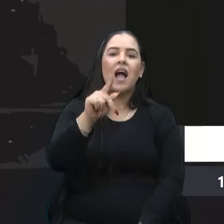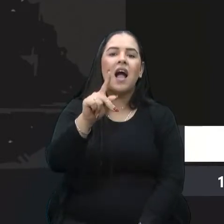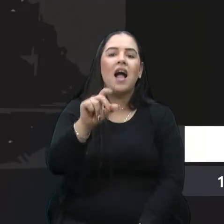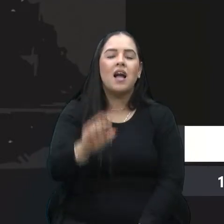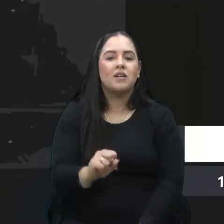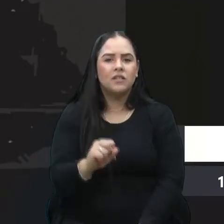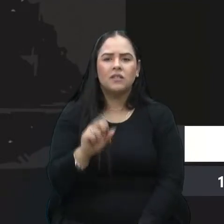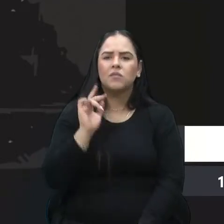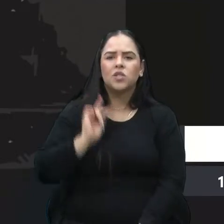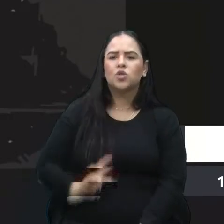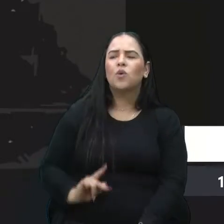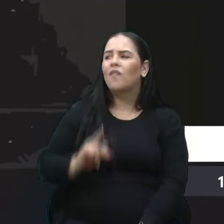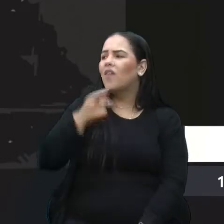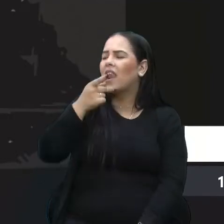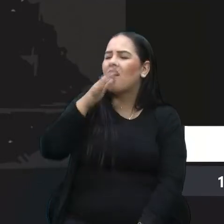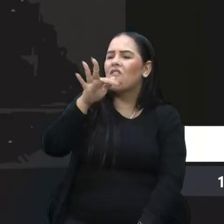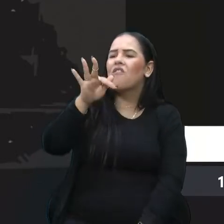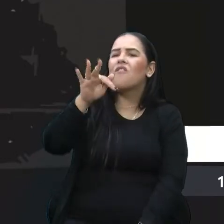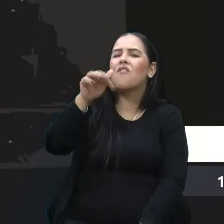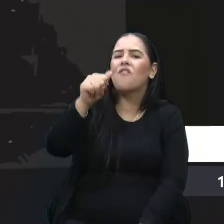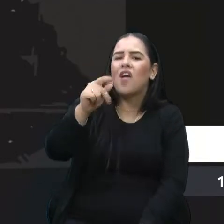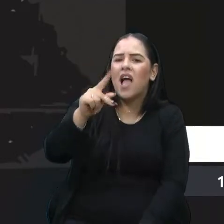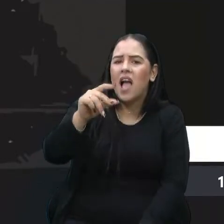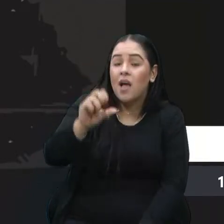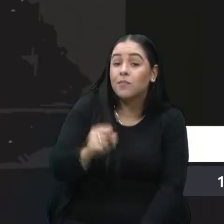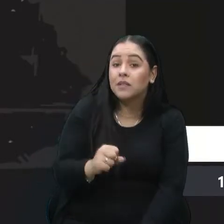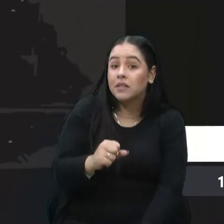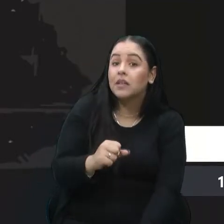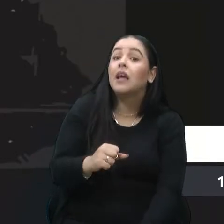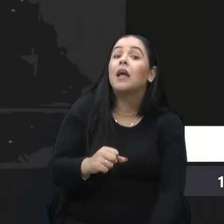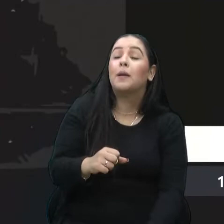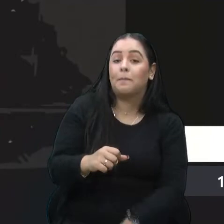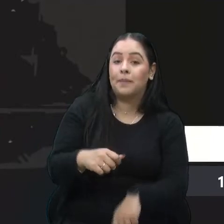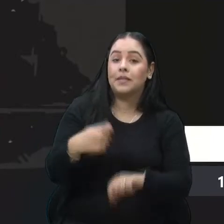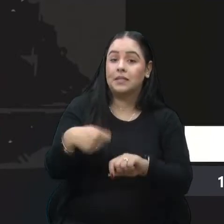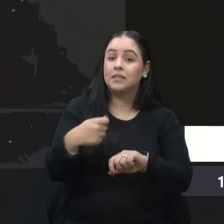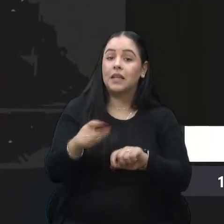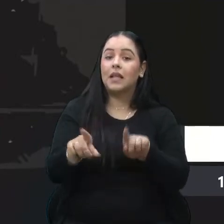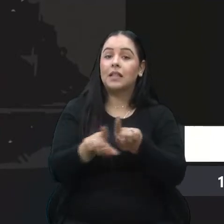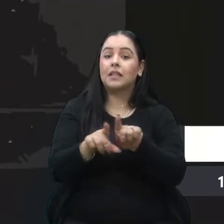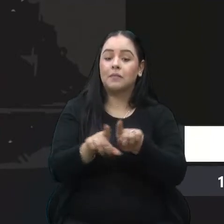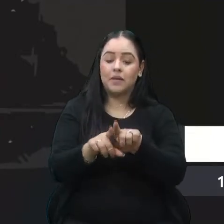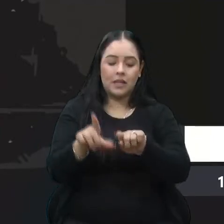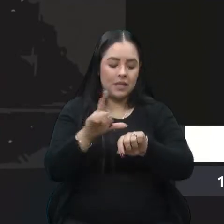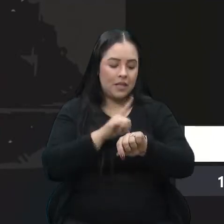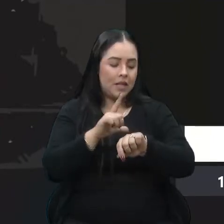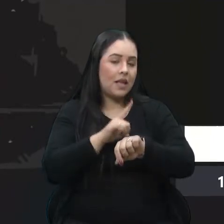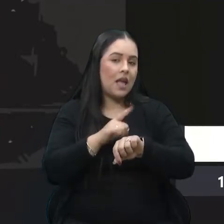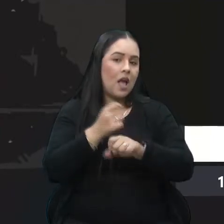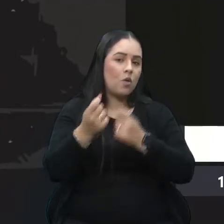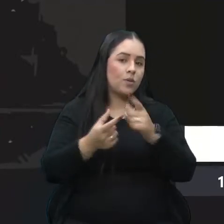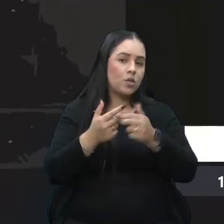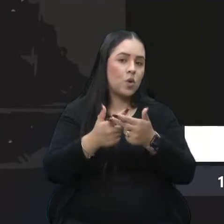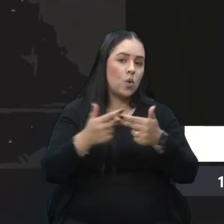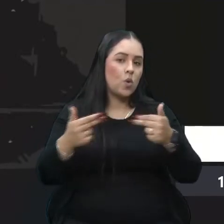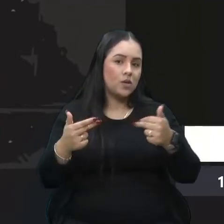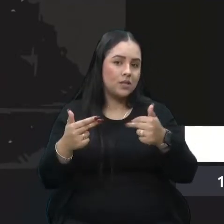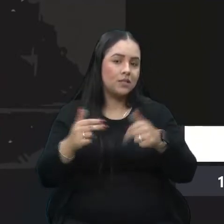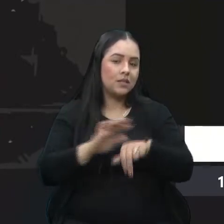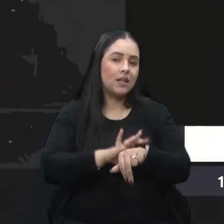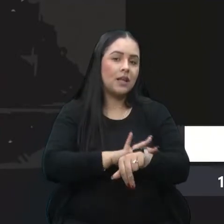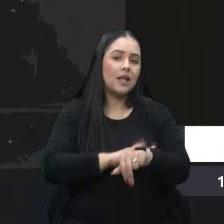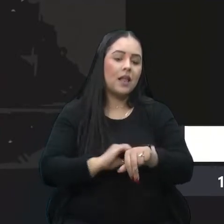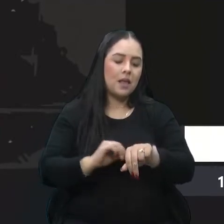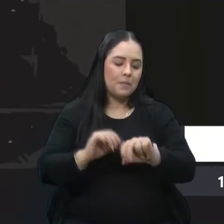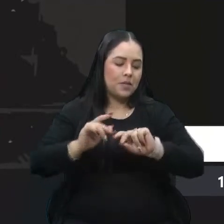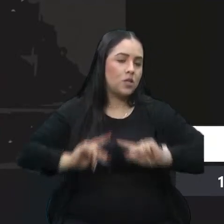pessoas falam no FAPS aqui, é importante ter os elementos, é importante dar voz a quem construiu, né,